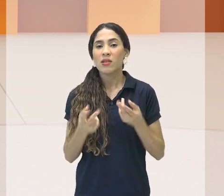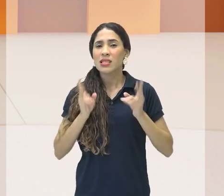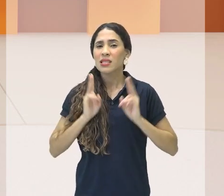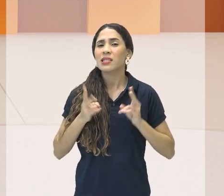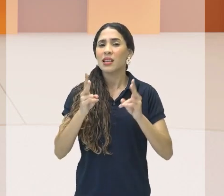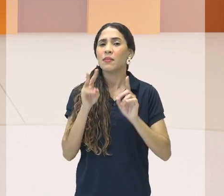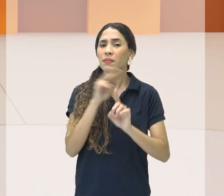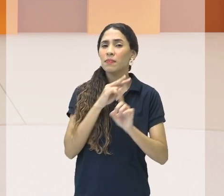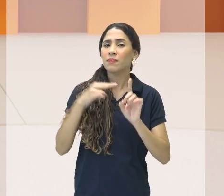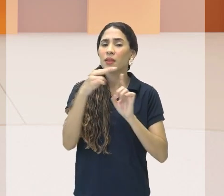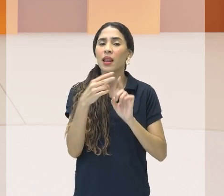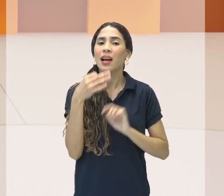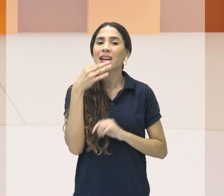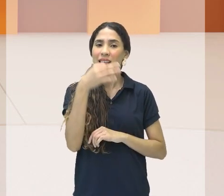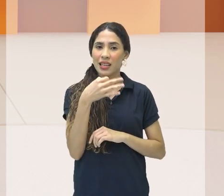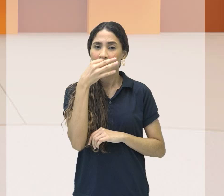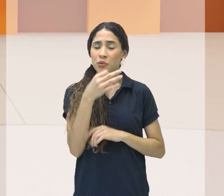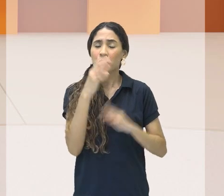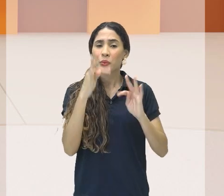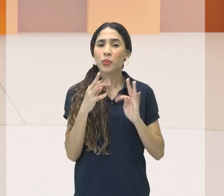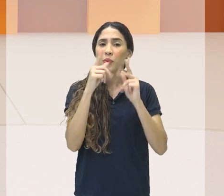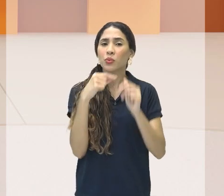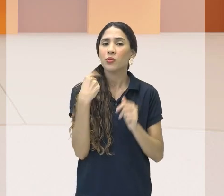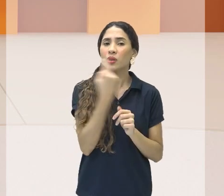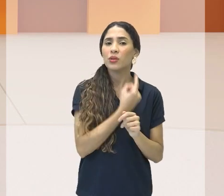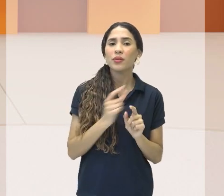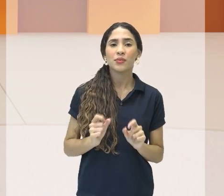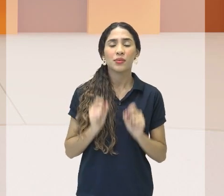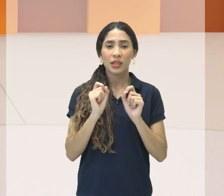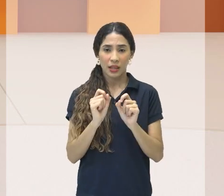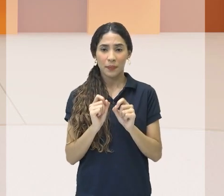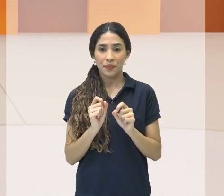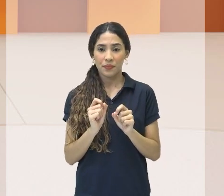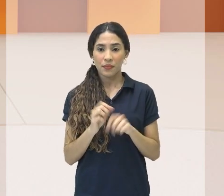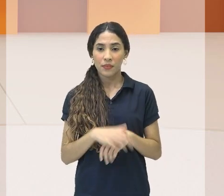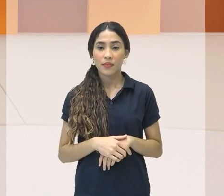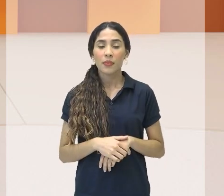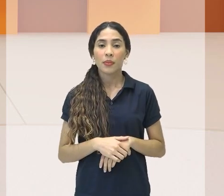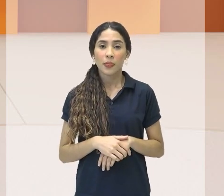olhar, tem um olhar crítico sobre tudo aquilo que nós